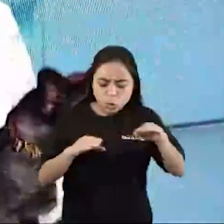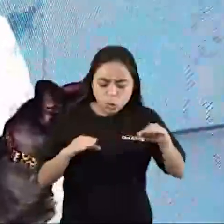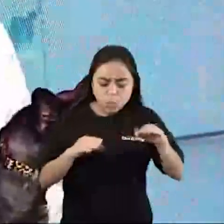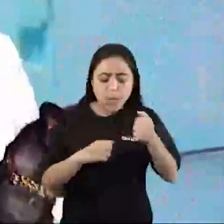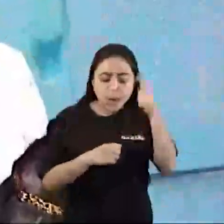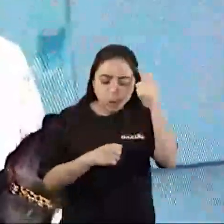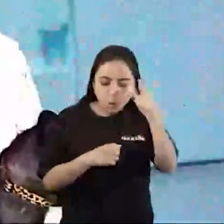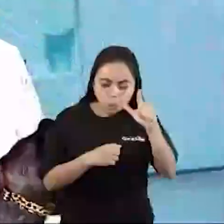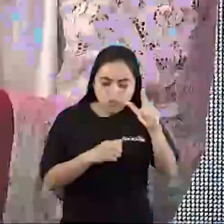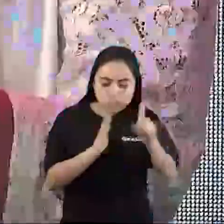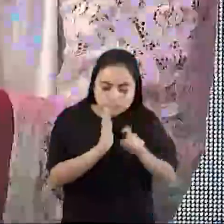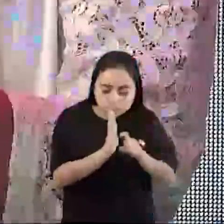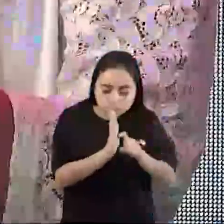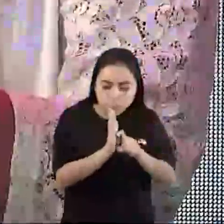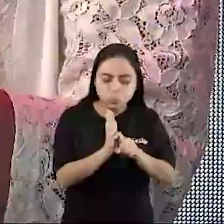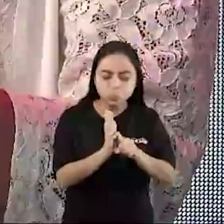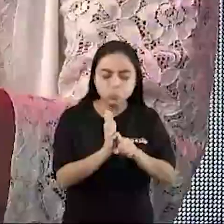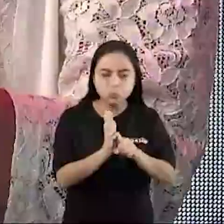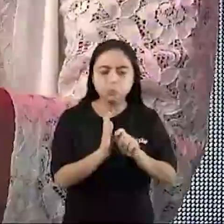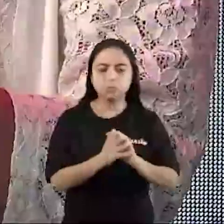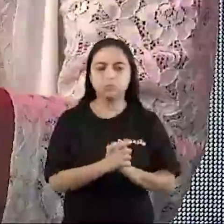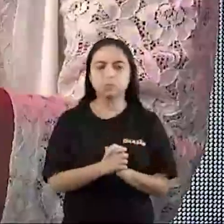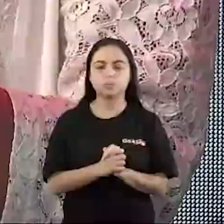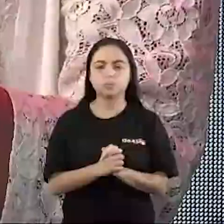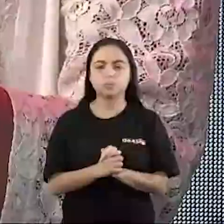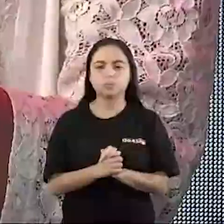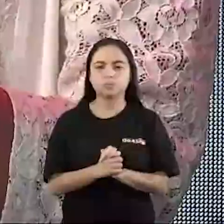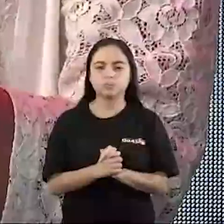enxergar os agentes infecciosos que lá estão.